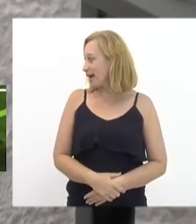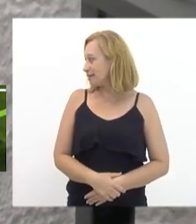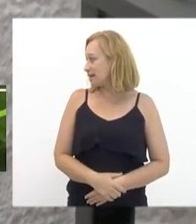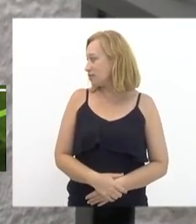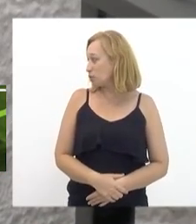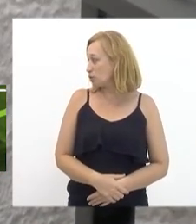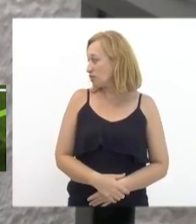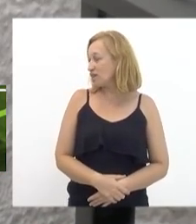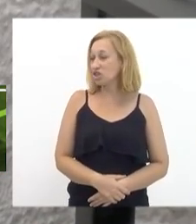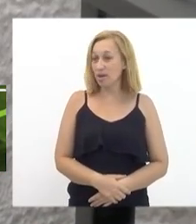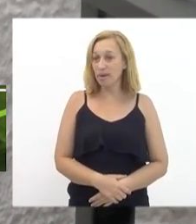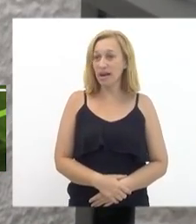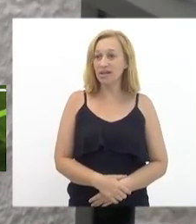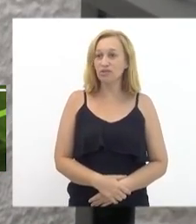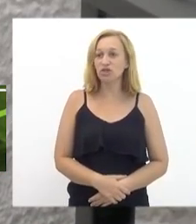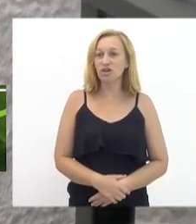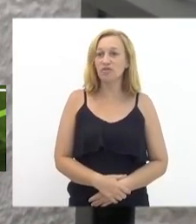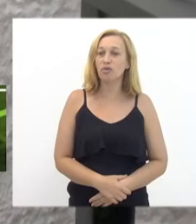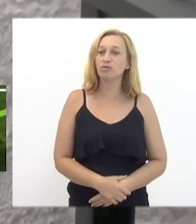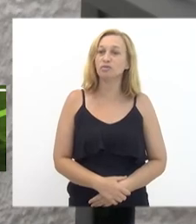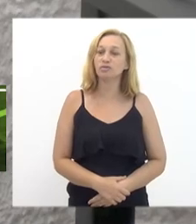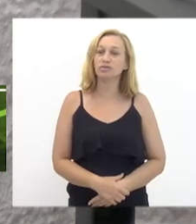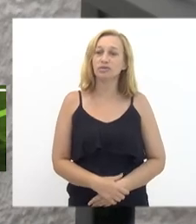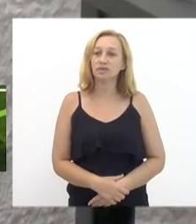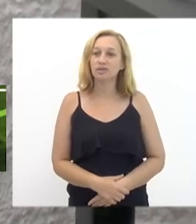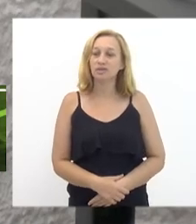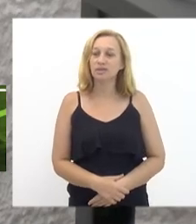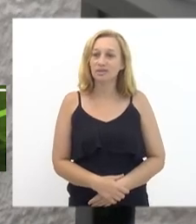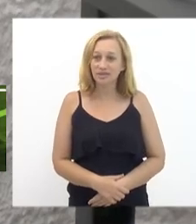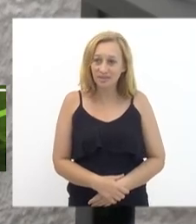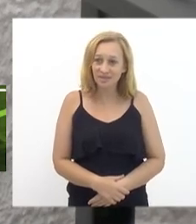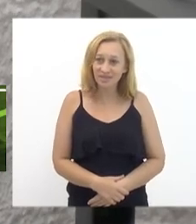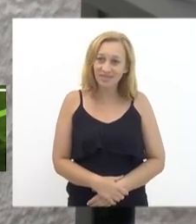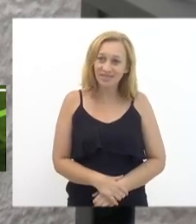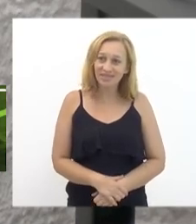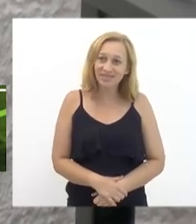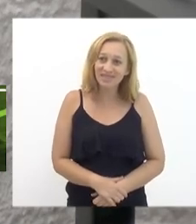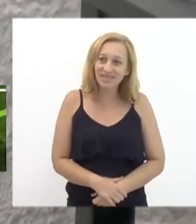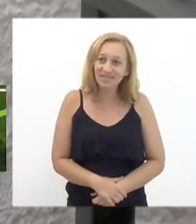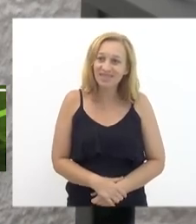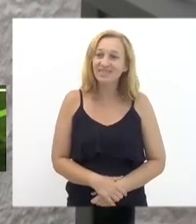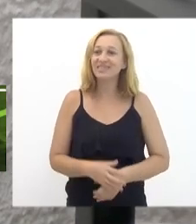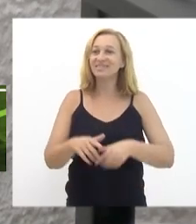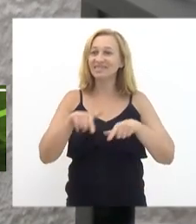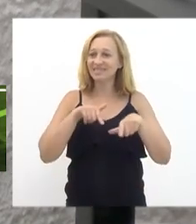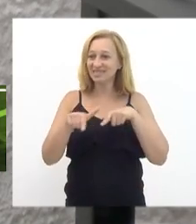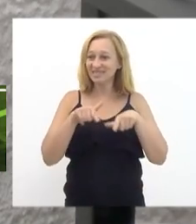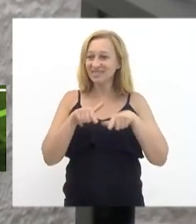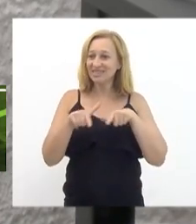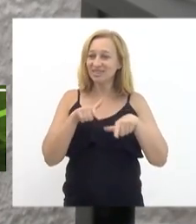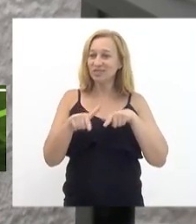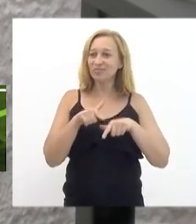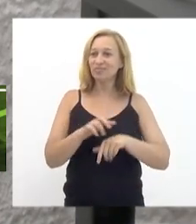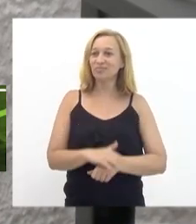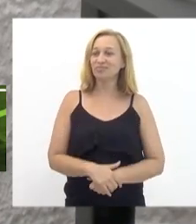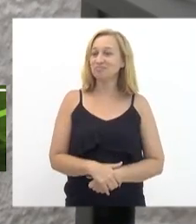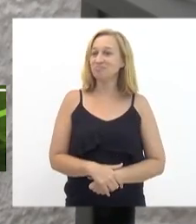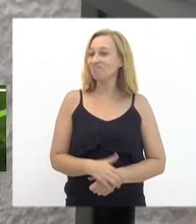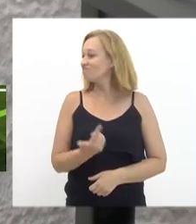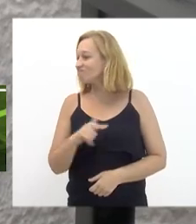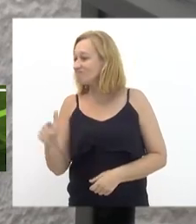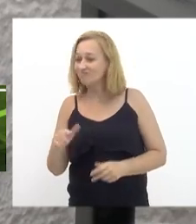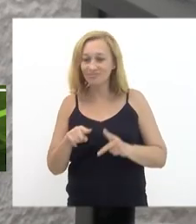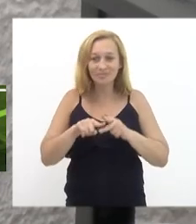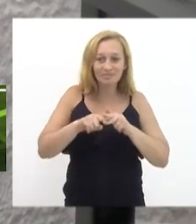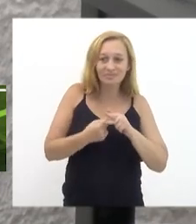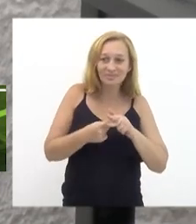no dia cinco quando eu entrei na secretaria infelizmente a gente só foi descobrir isso trabalhando não existe